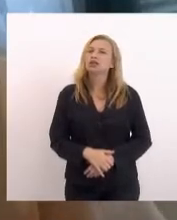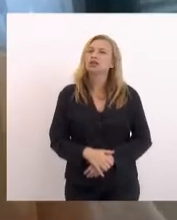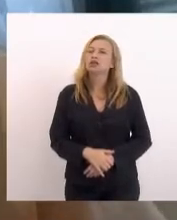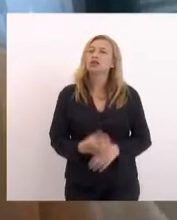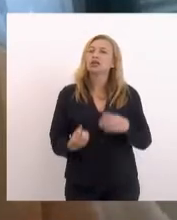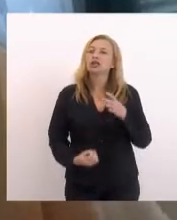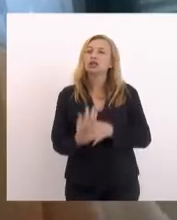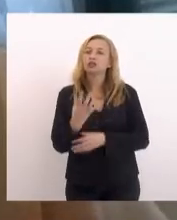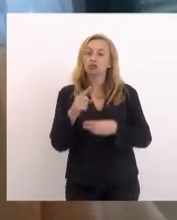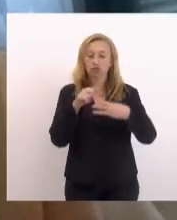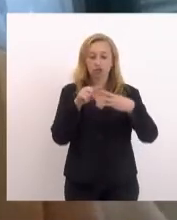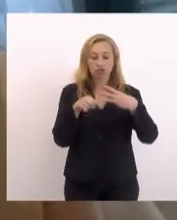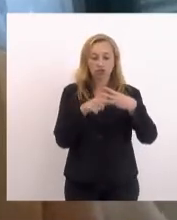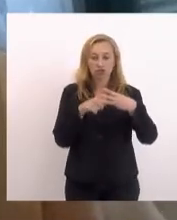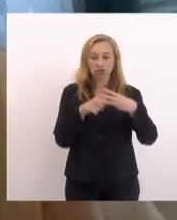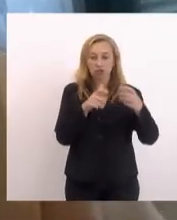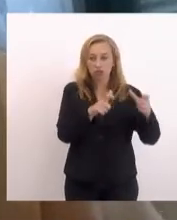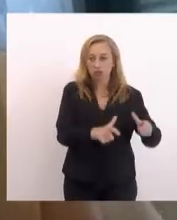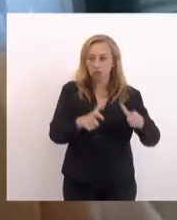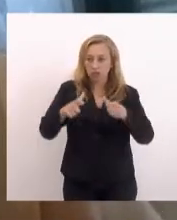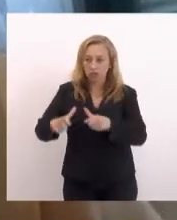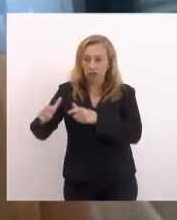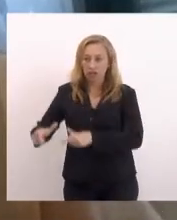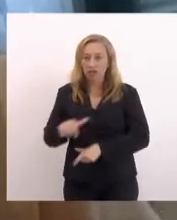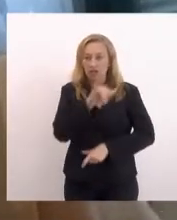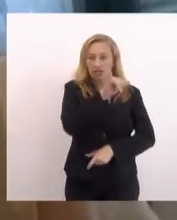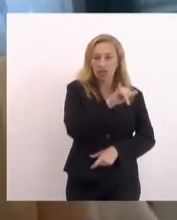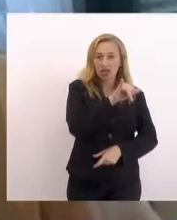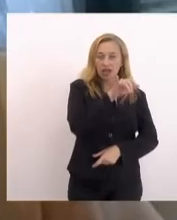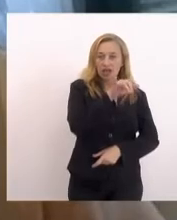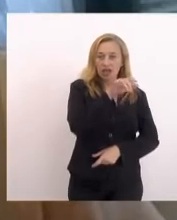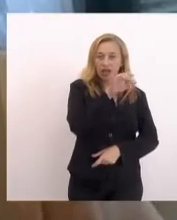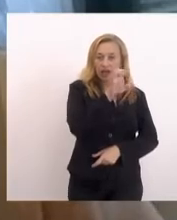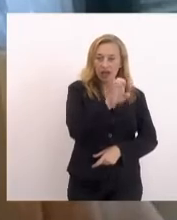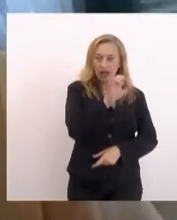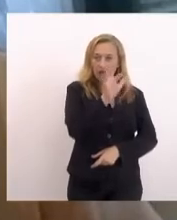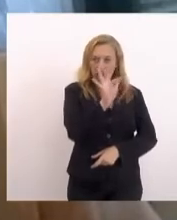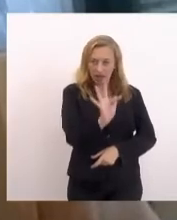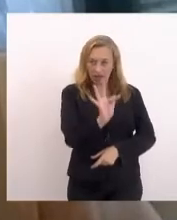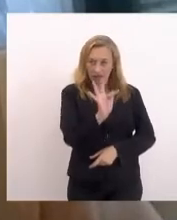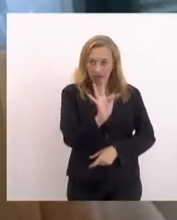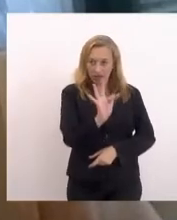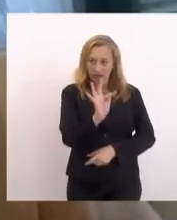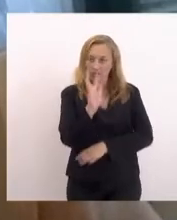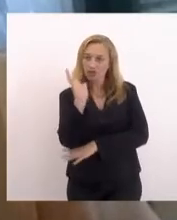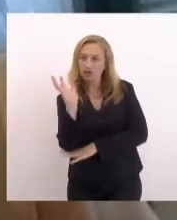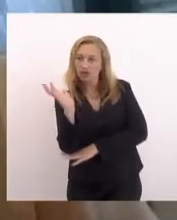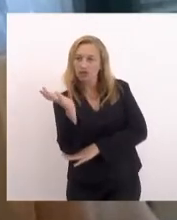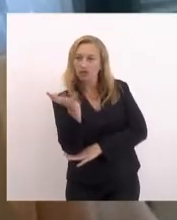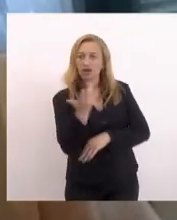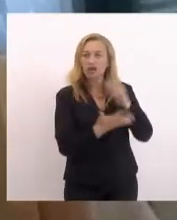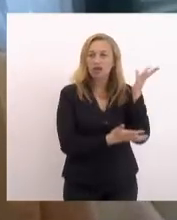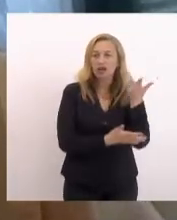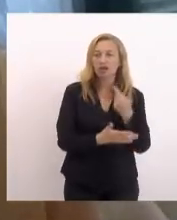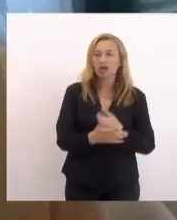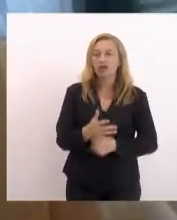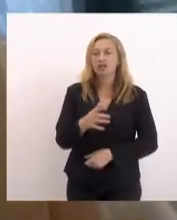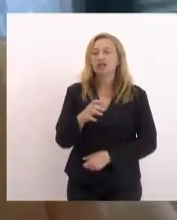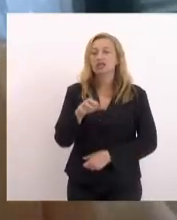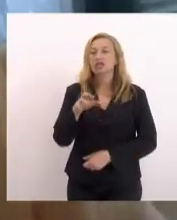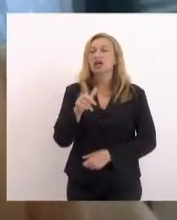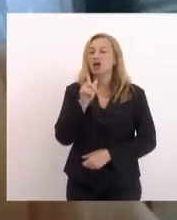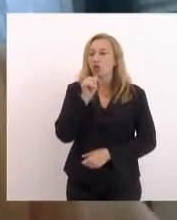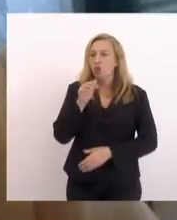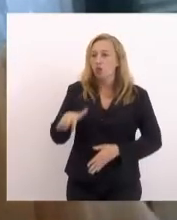órgãos, o IEF das Florestas, a Serla, Rios e Lagoas, e a